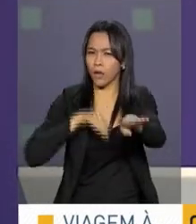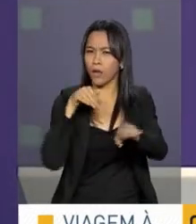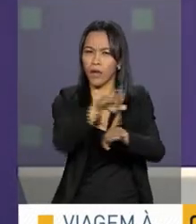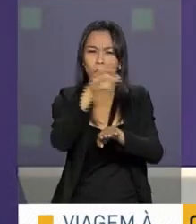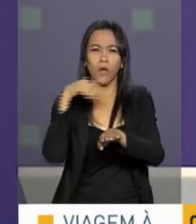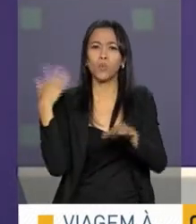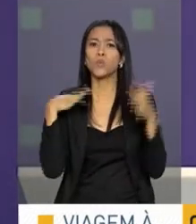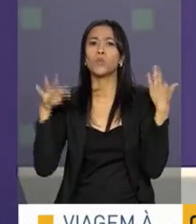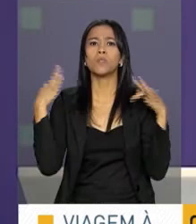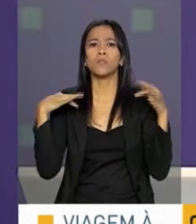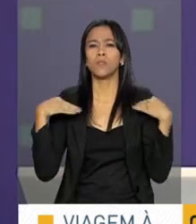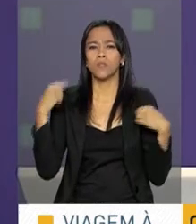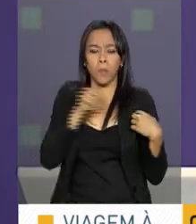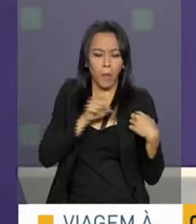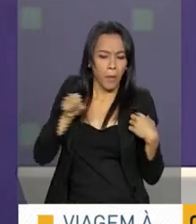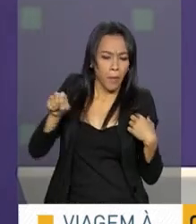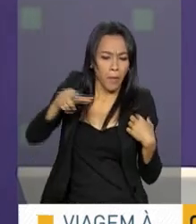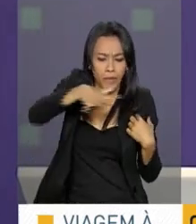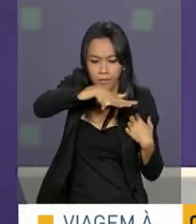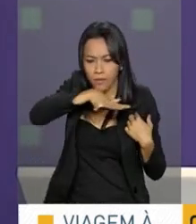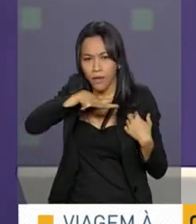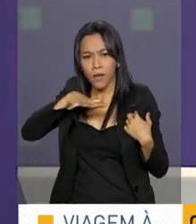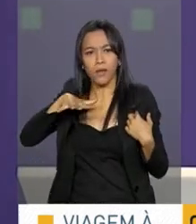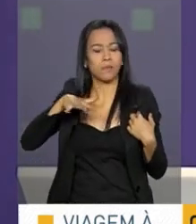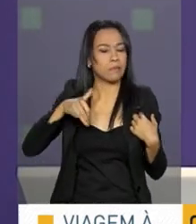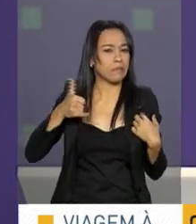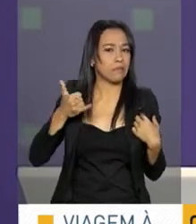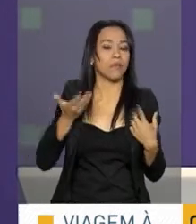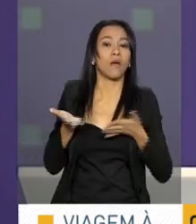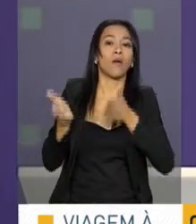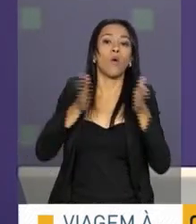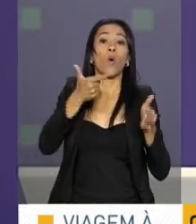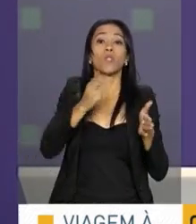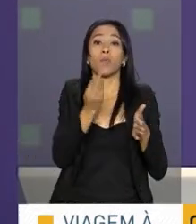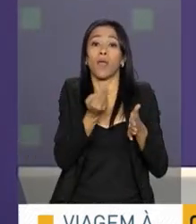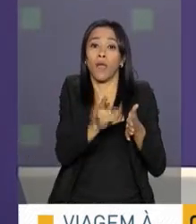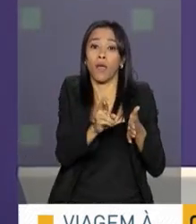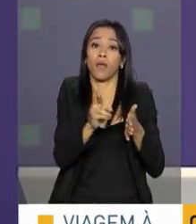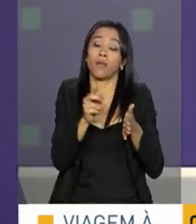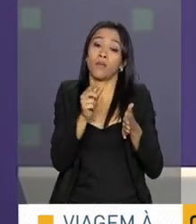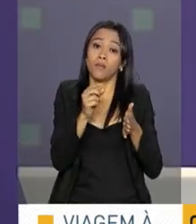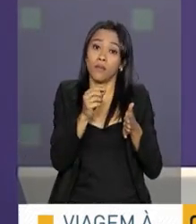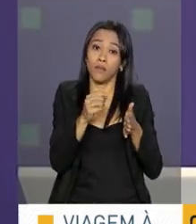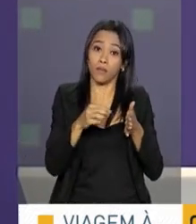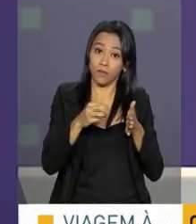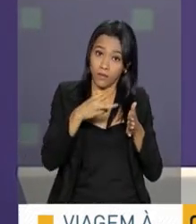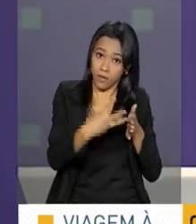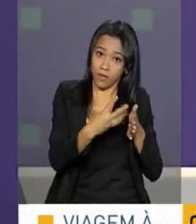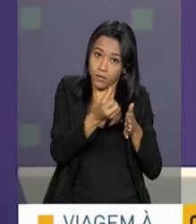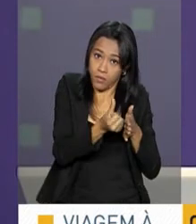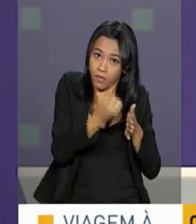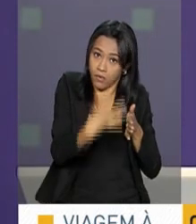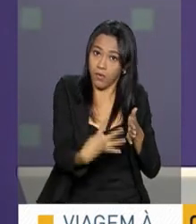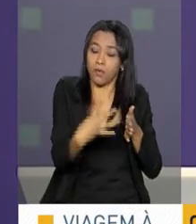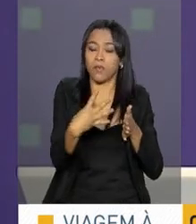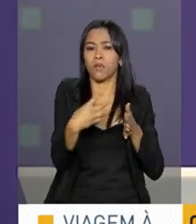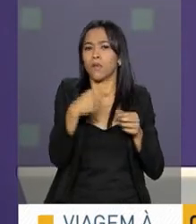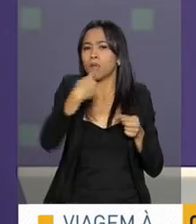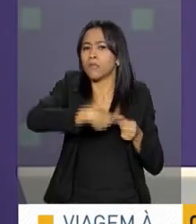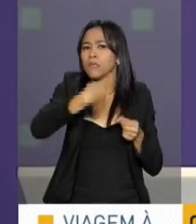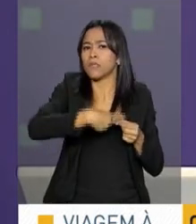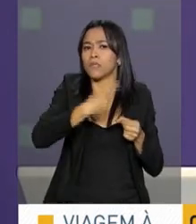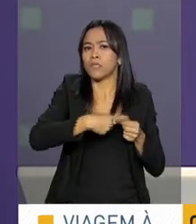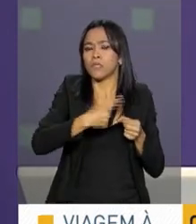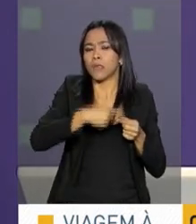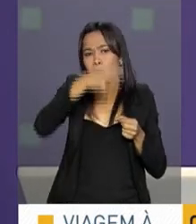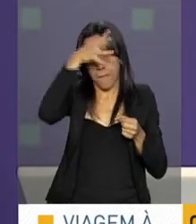de integração regional. A BR-364 tem uma rodovia extremamente importante que sai de Comodoro, no Mato